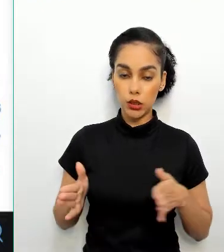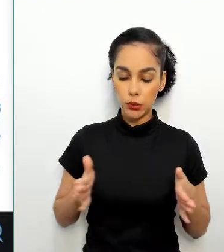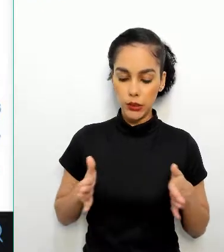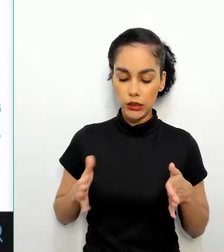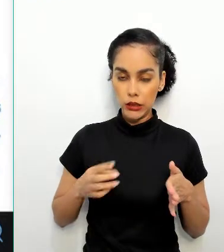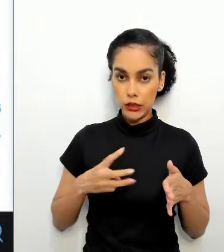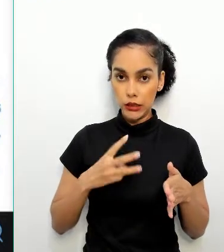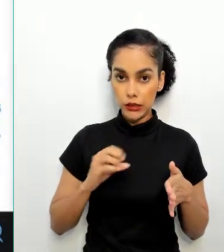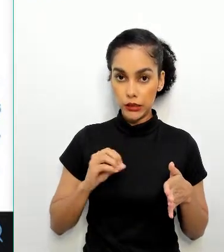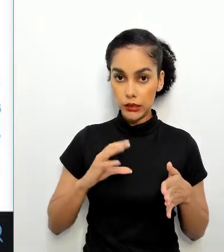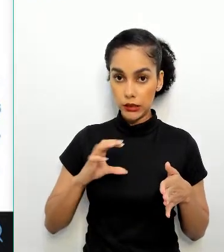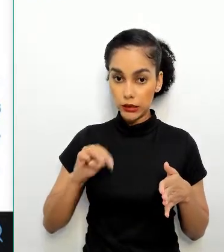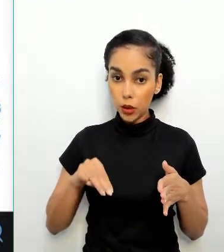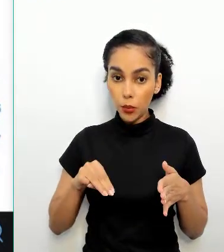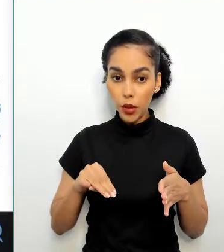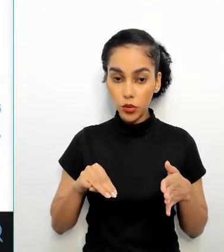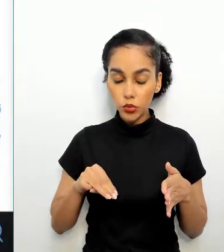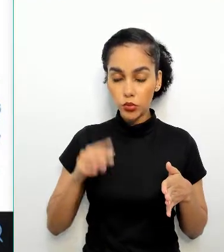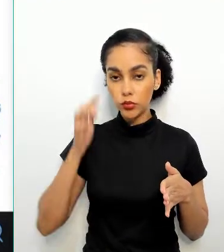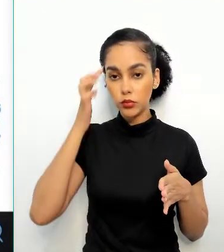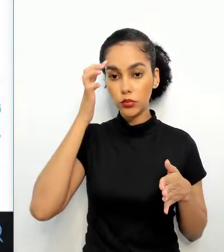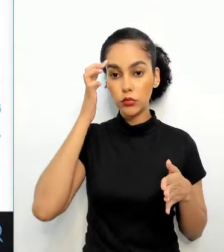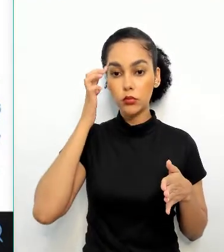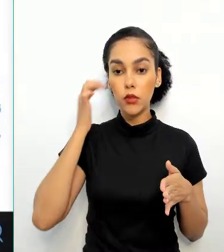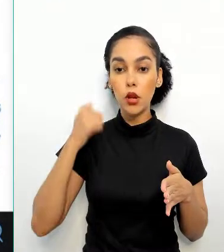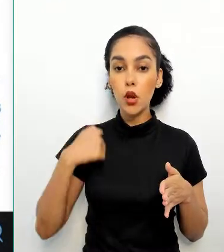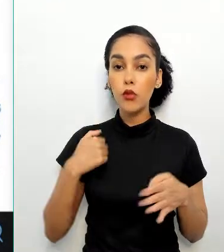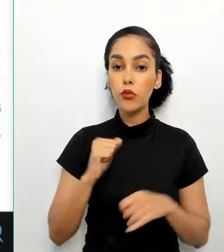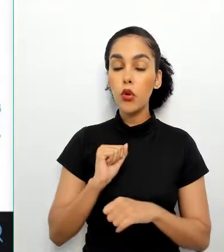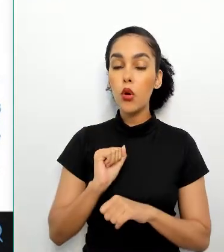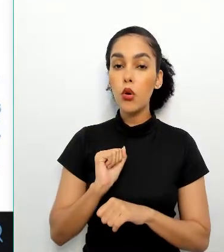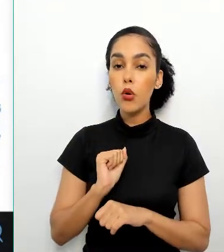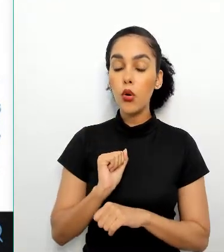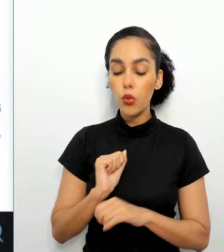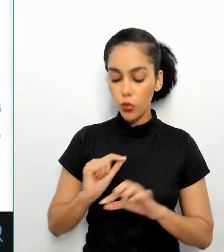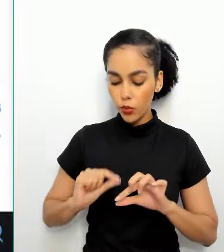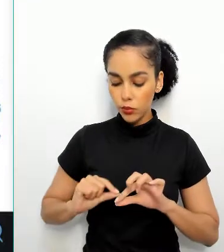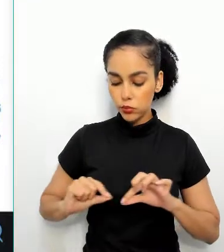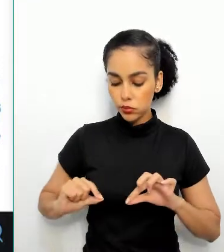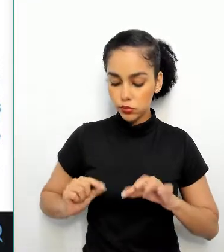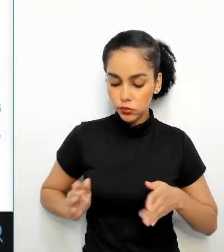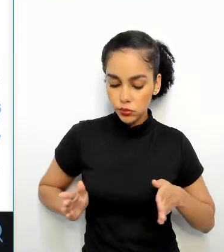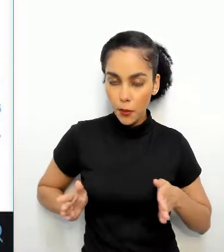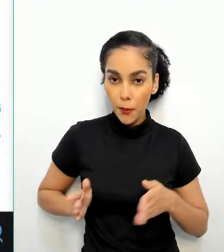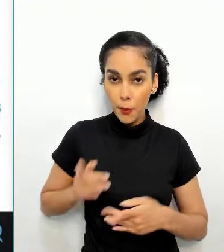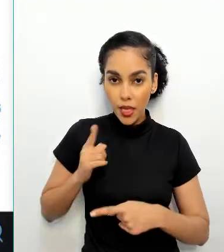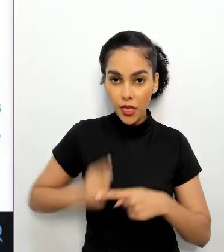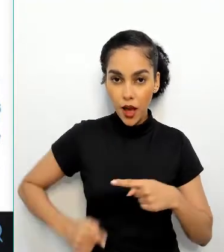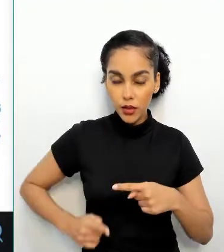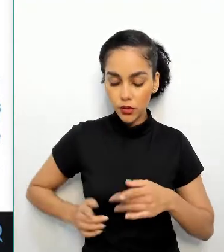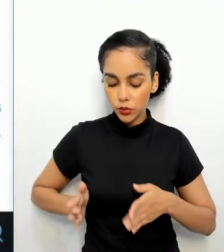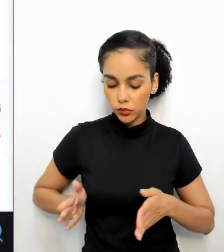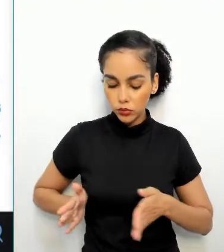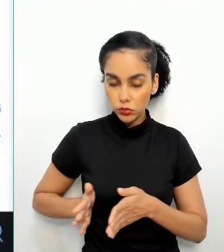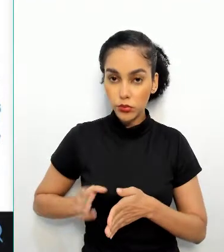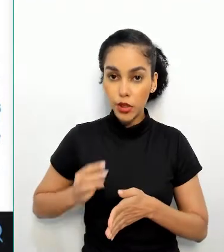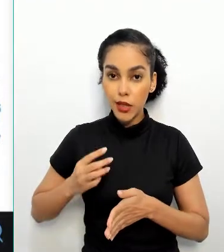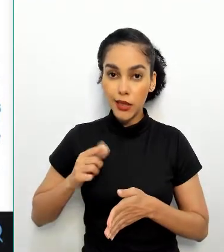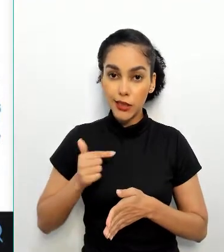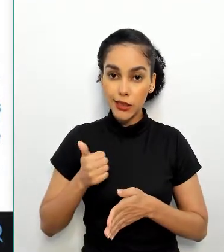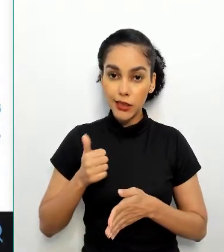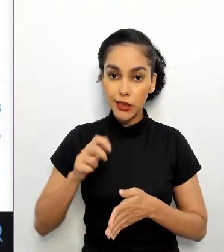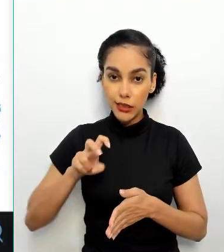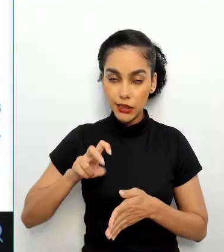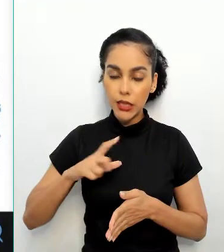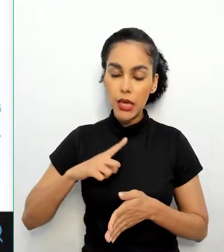dos 30 centímetros que tem aqui entre espaçamento, eu vou agora ocupar 15 deles. Daqui para cá,